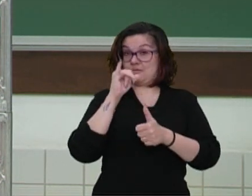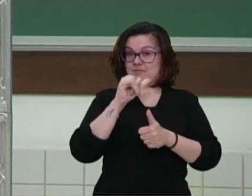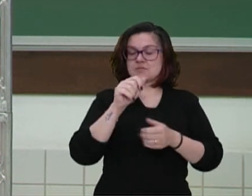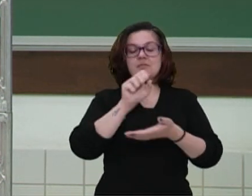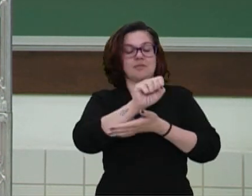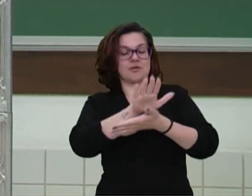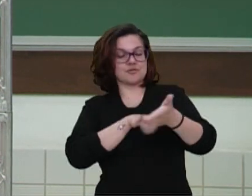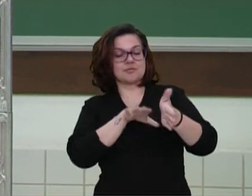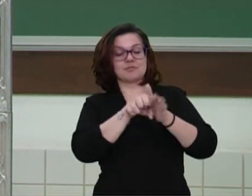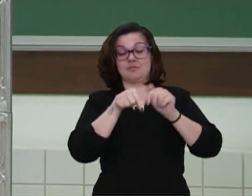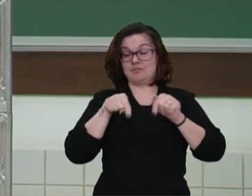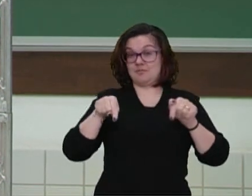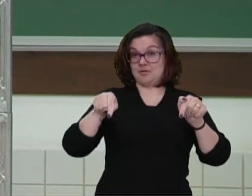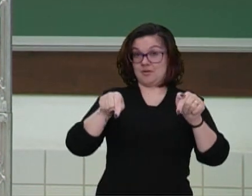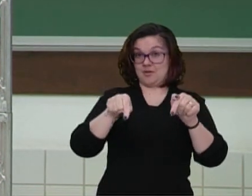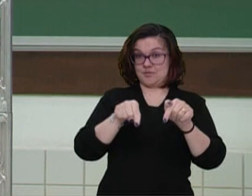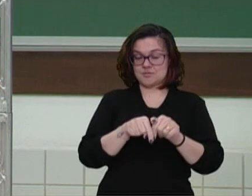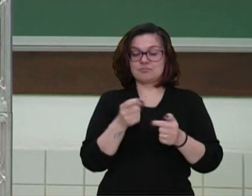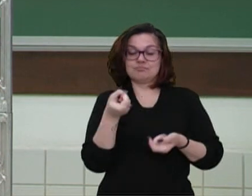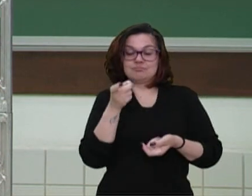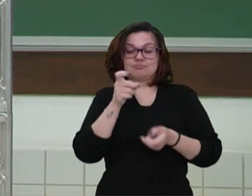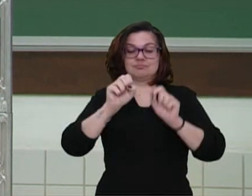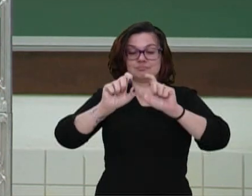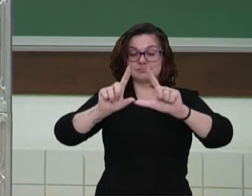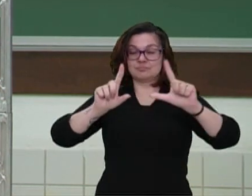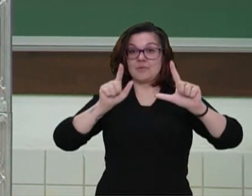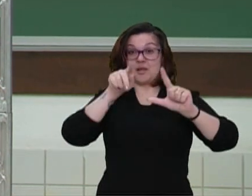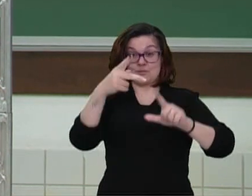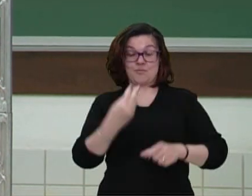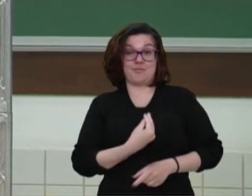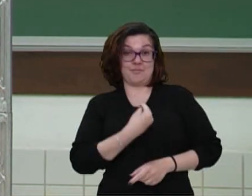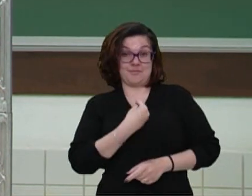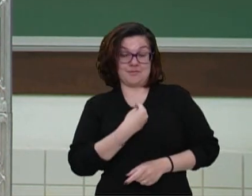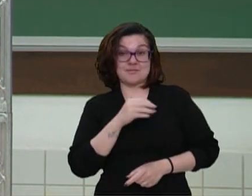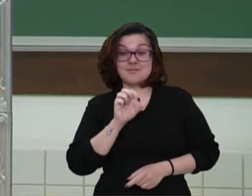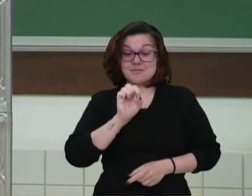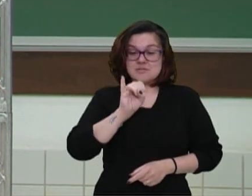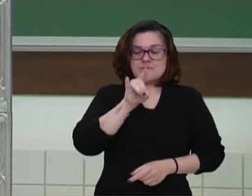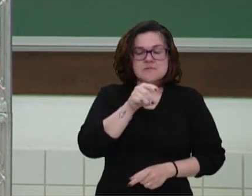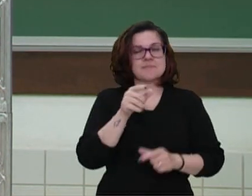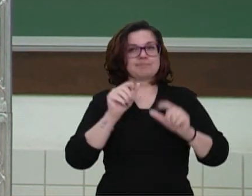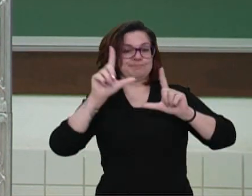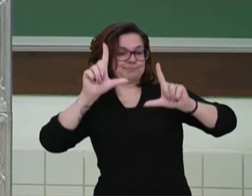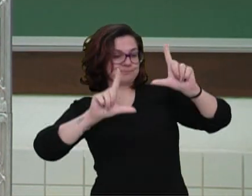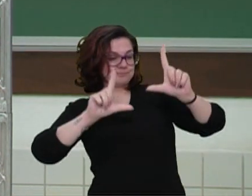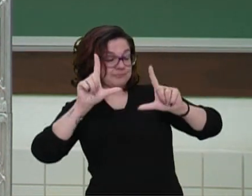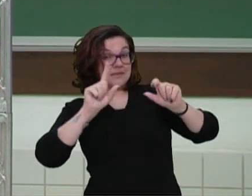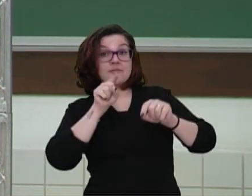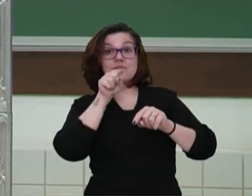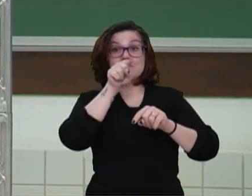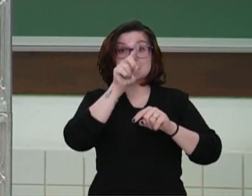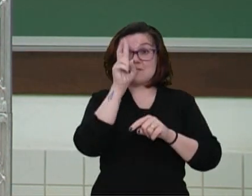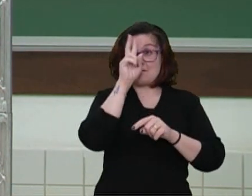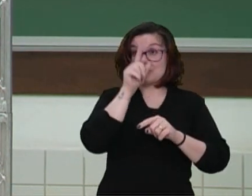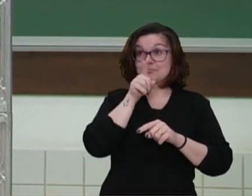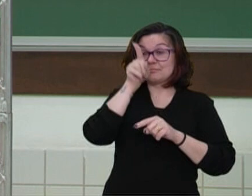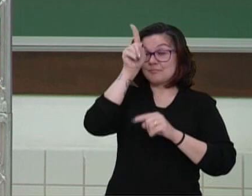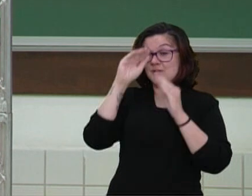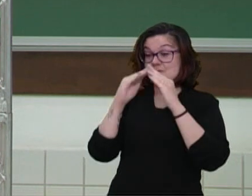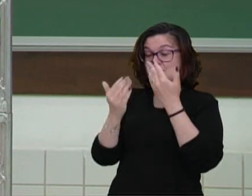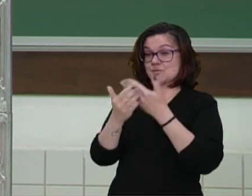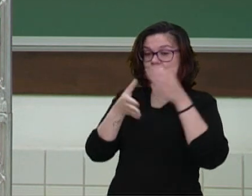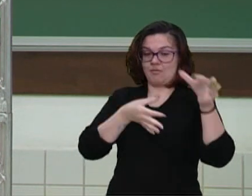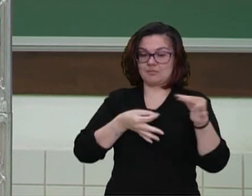suas atividades no Classroom, postá-las, porque elas contam também sua presença. E se você estiver assistindo pela TV, não esqueça de levar as atividades até